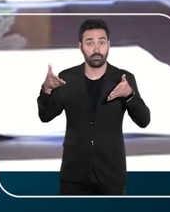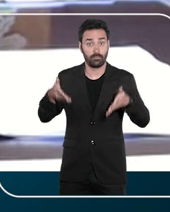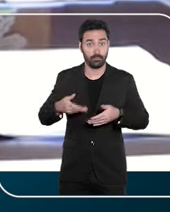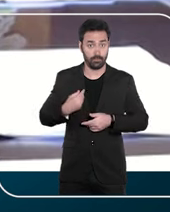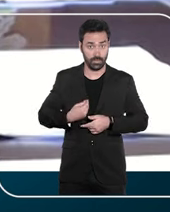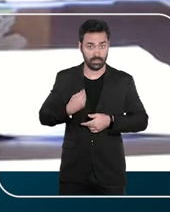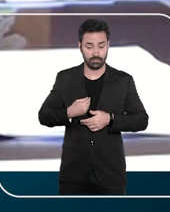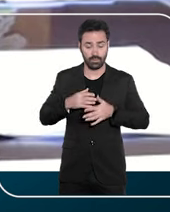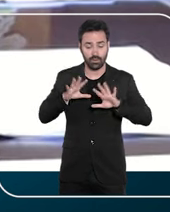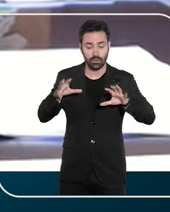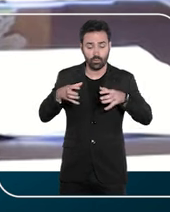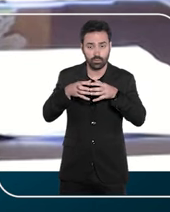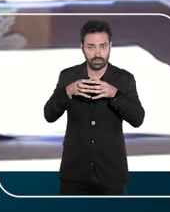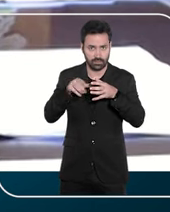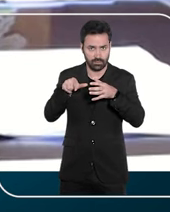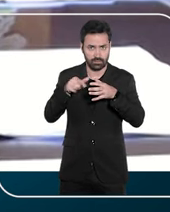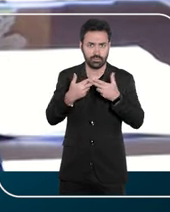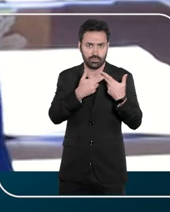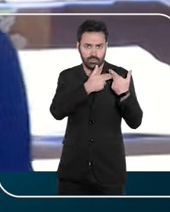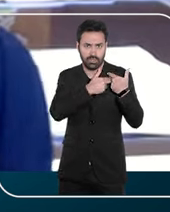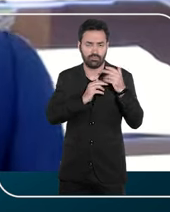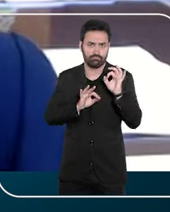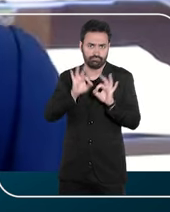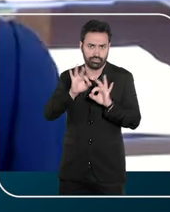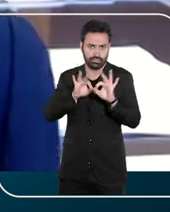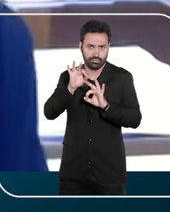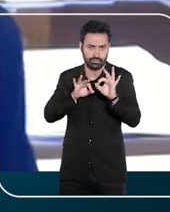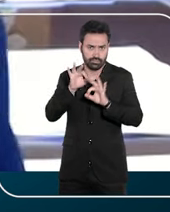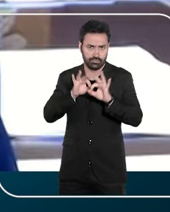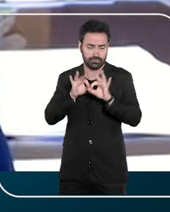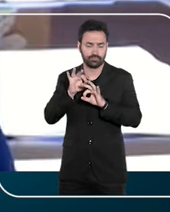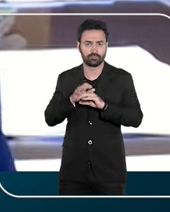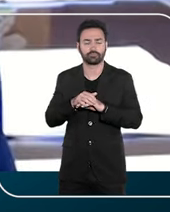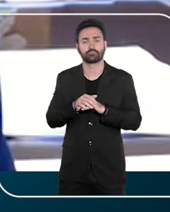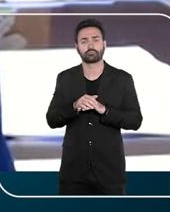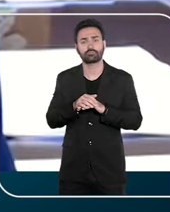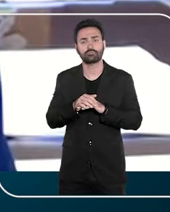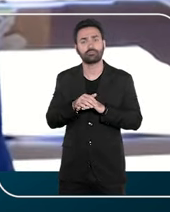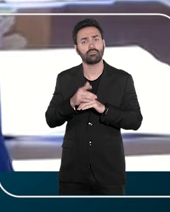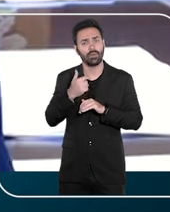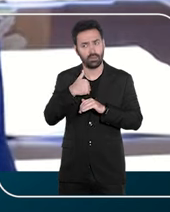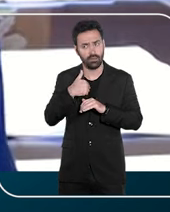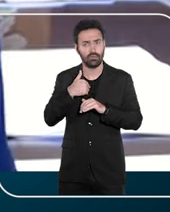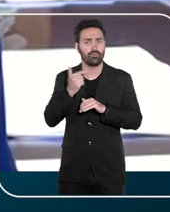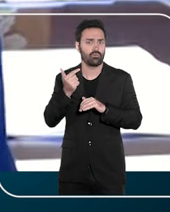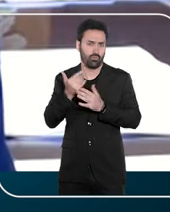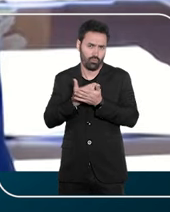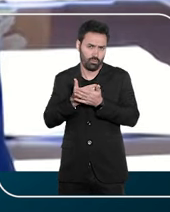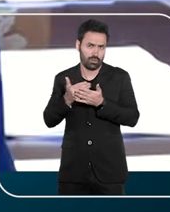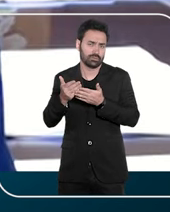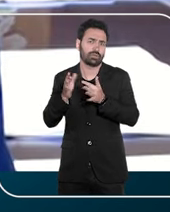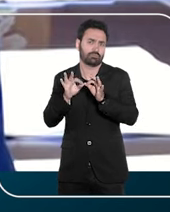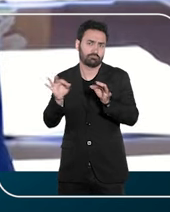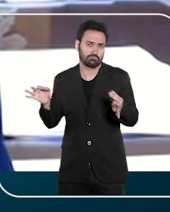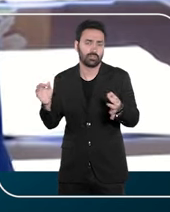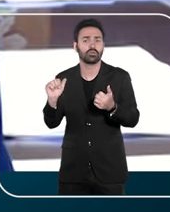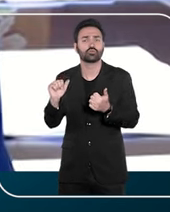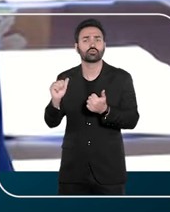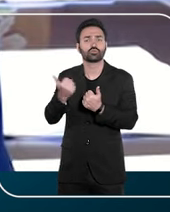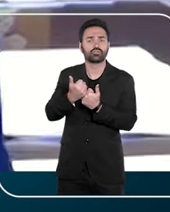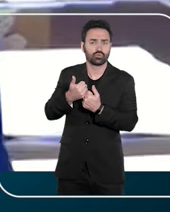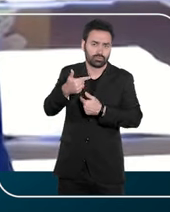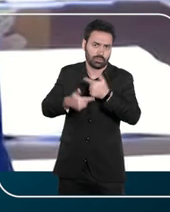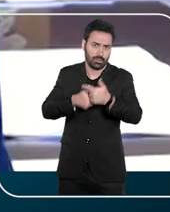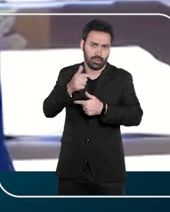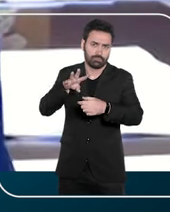comissão, que eu ingressei na condição de membro substituto, eu conversei com ele, falei,